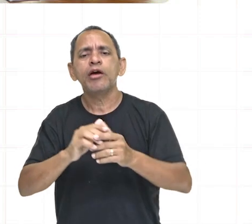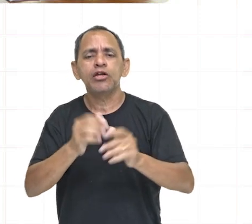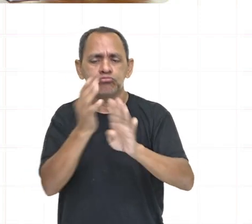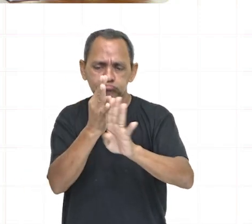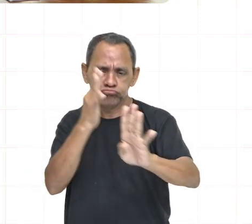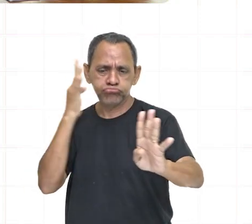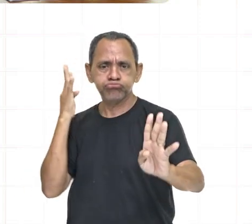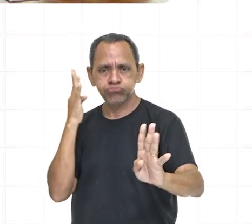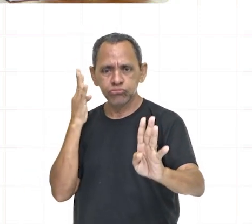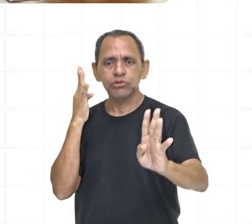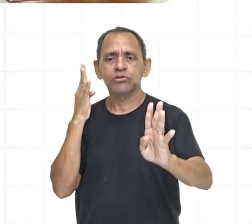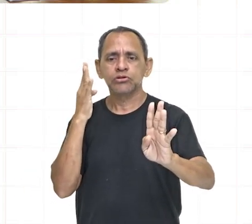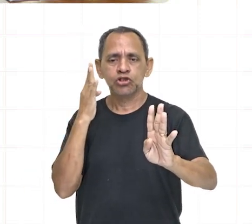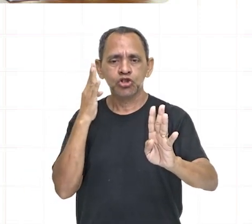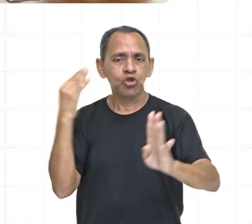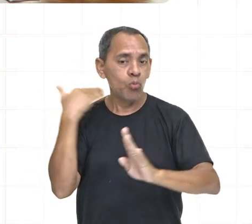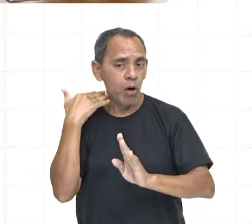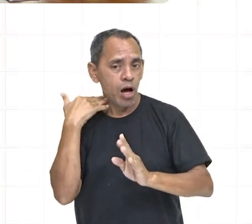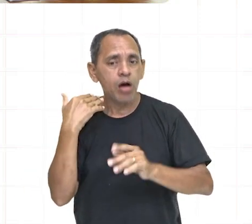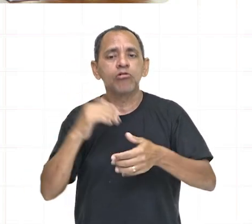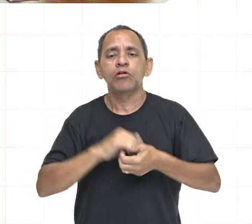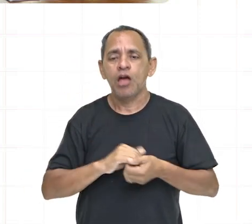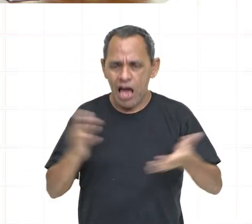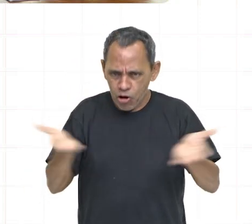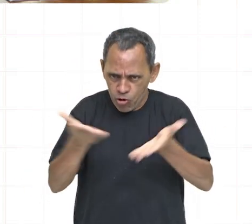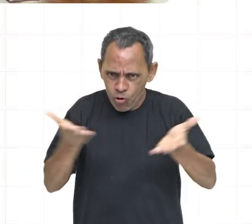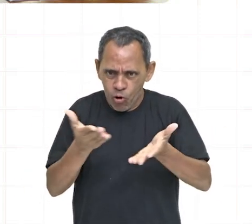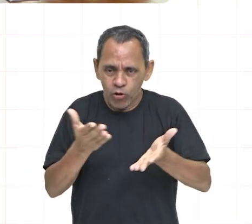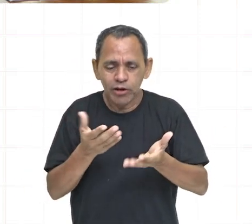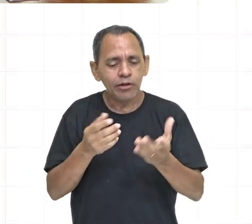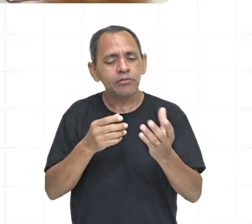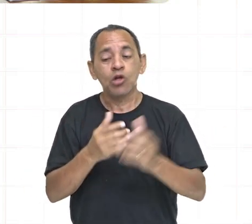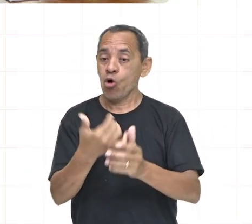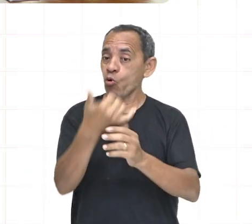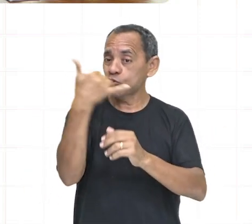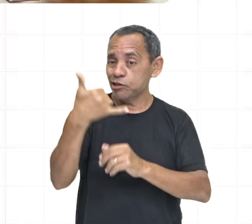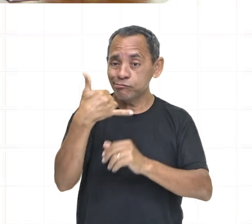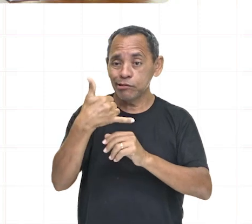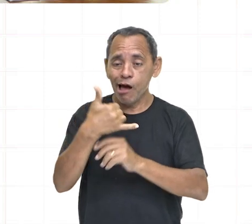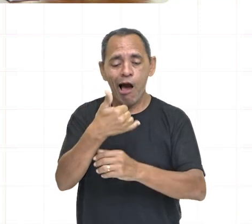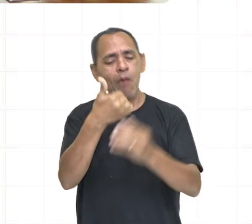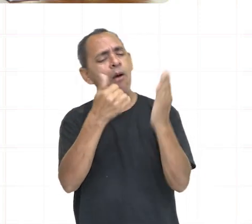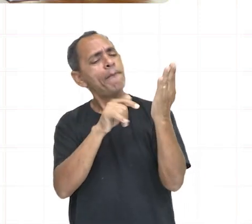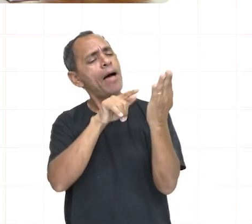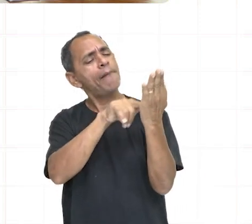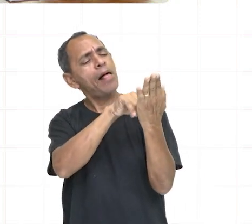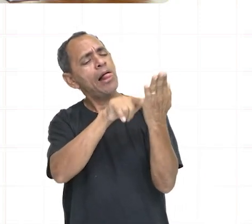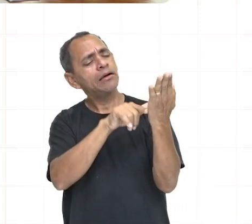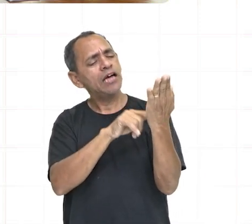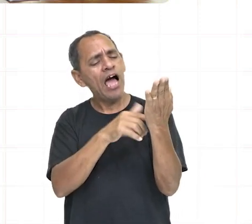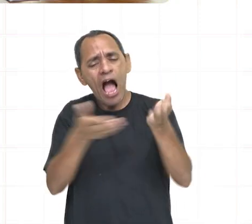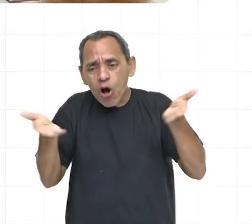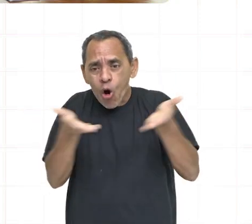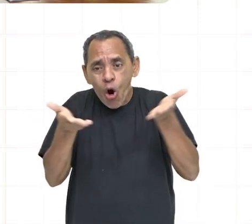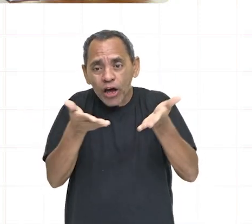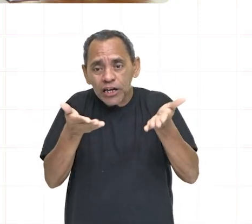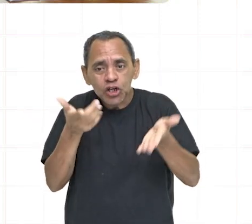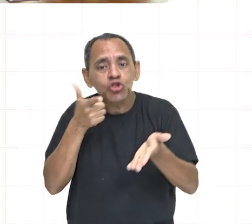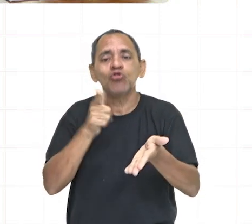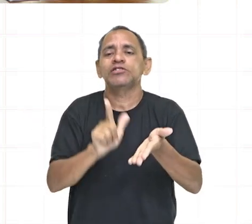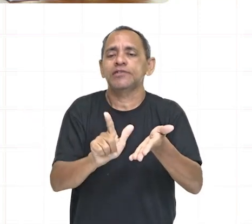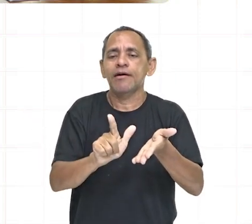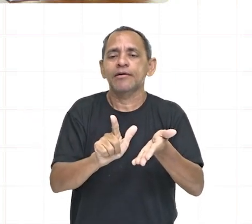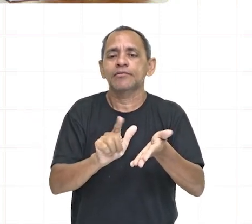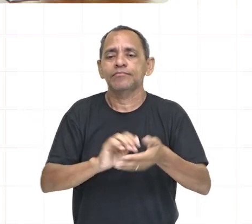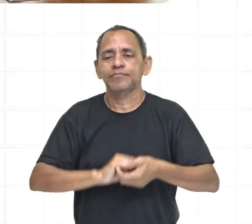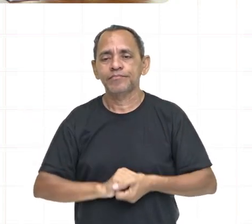bancos. Agora a gente realiza com um celular ali na palma da mão. Tudo bem? Vamos dar